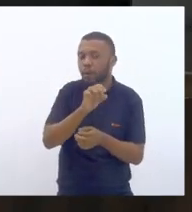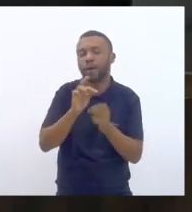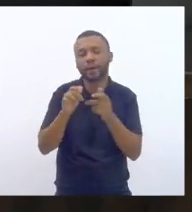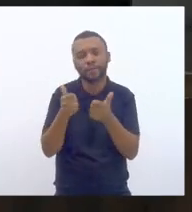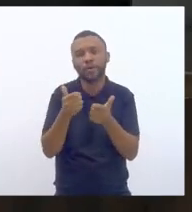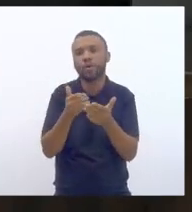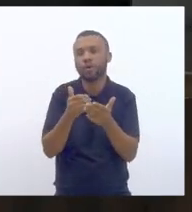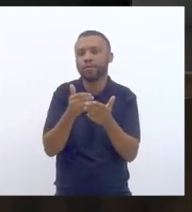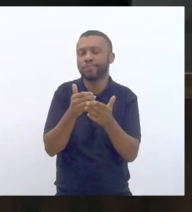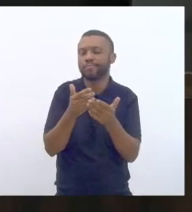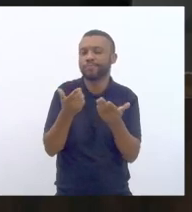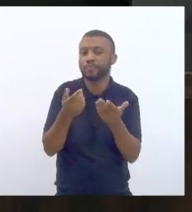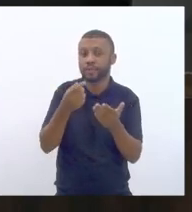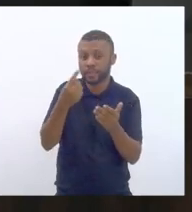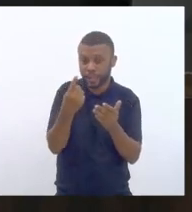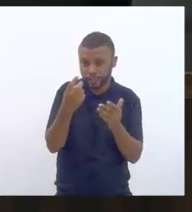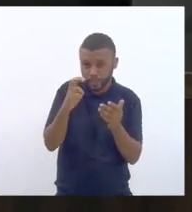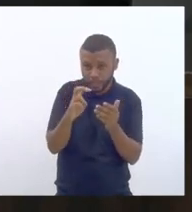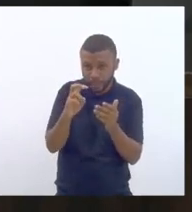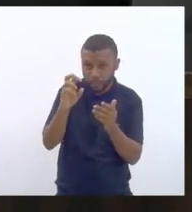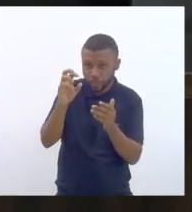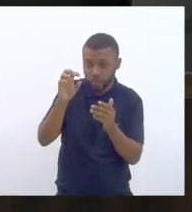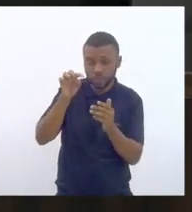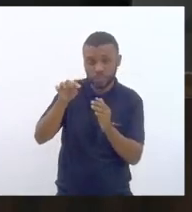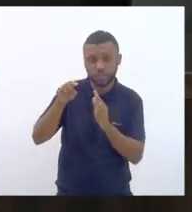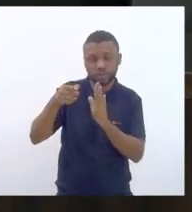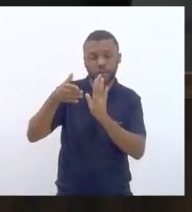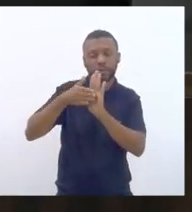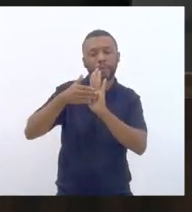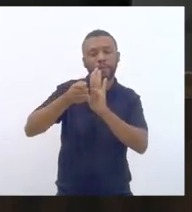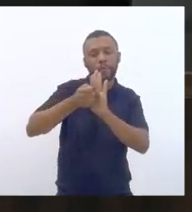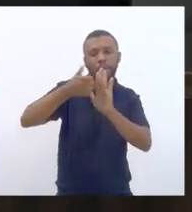ordem. É o 15º da pauta,